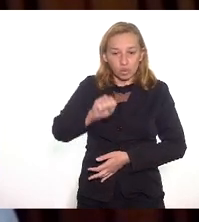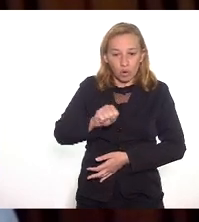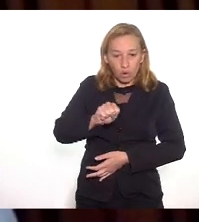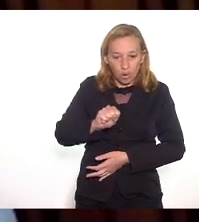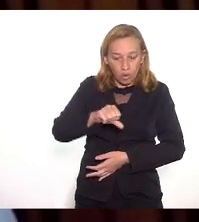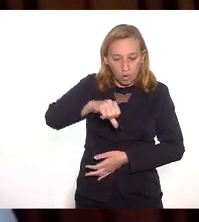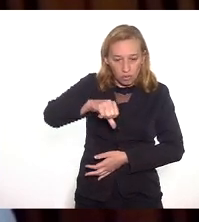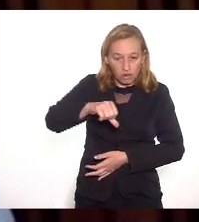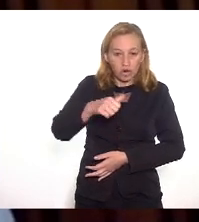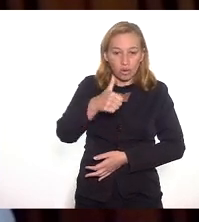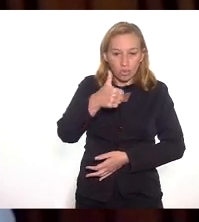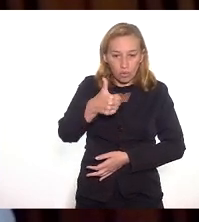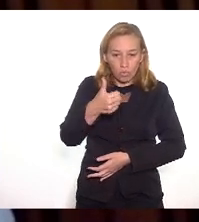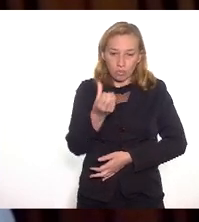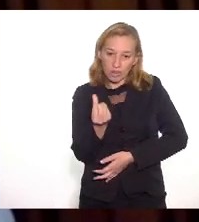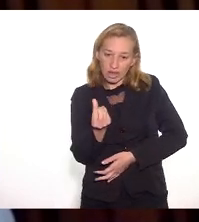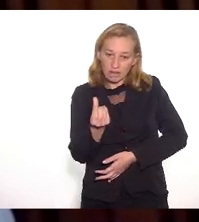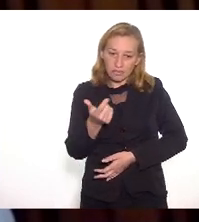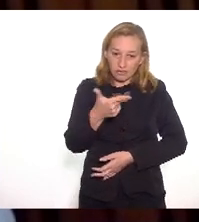1916/20.